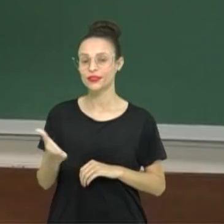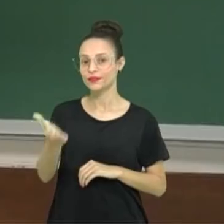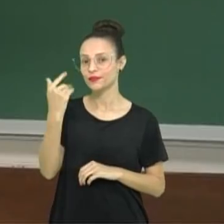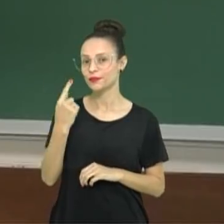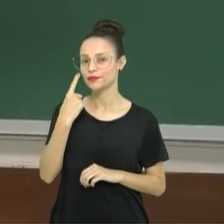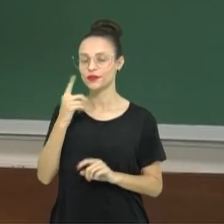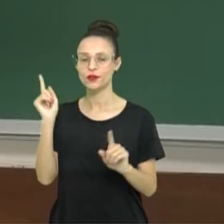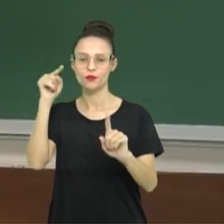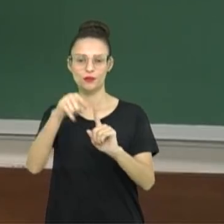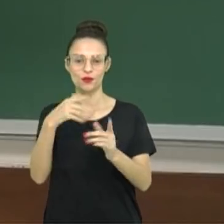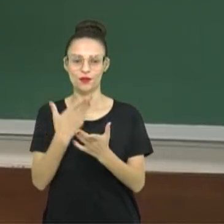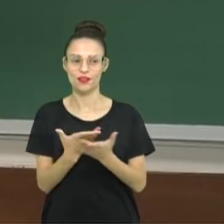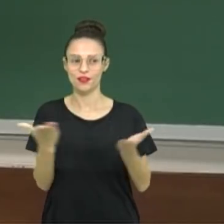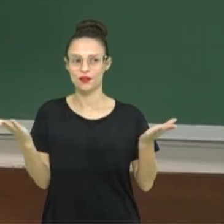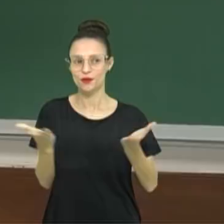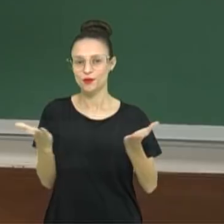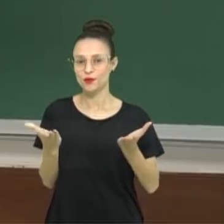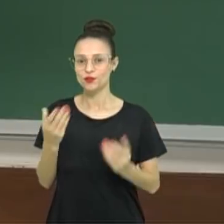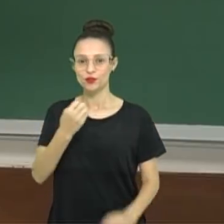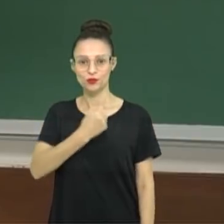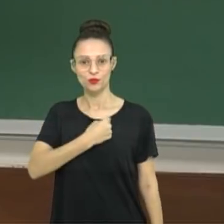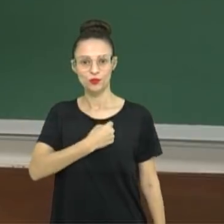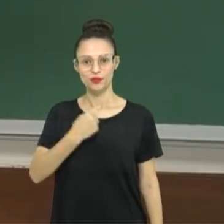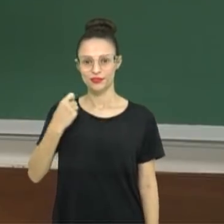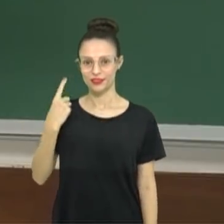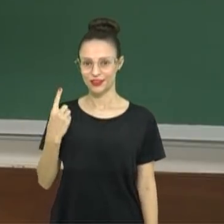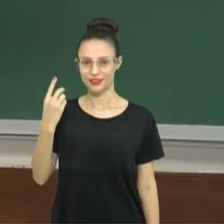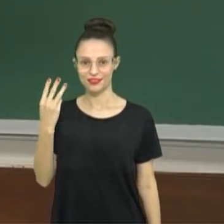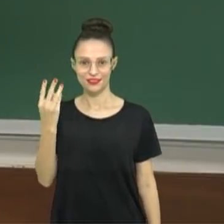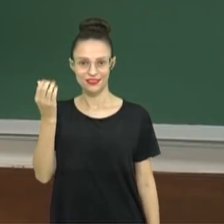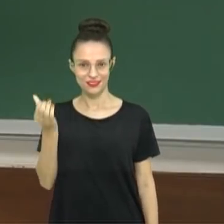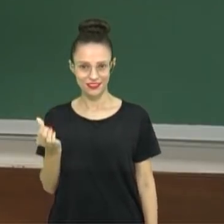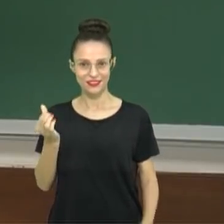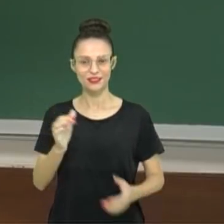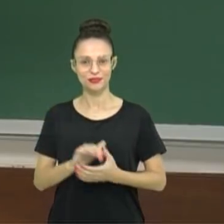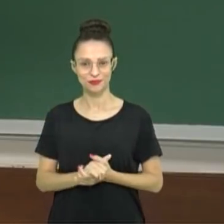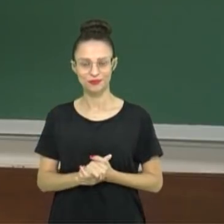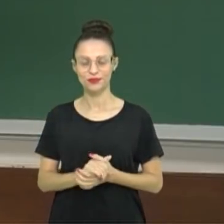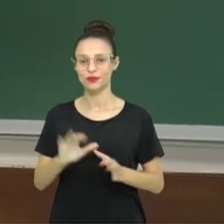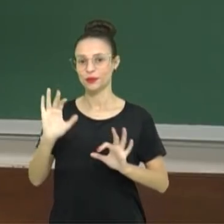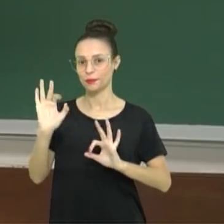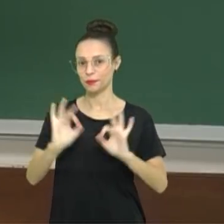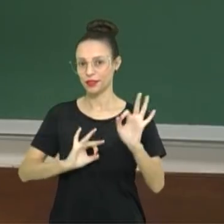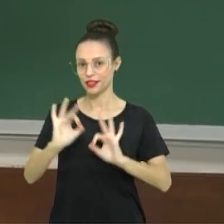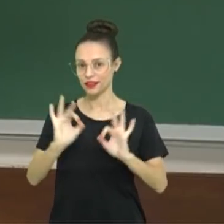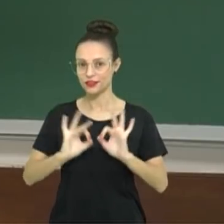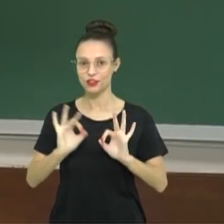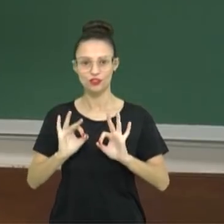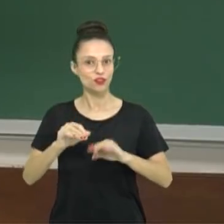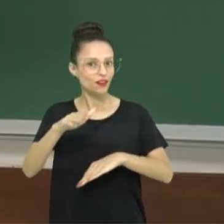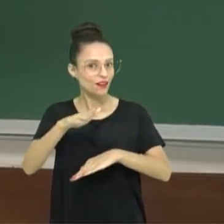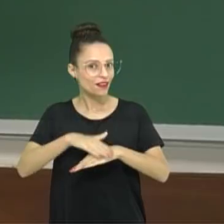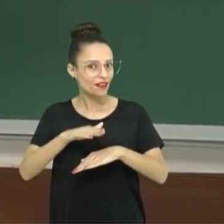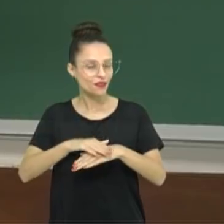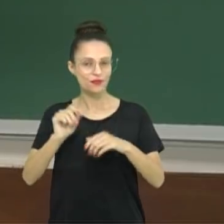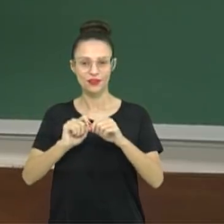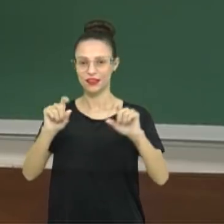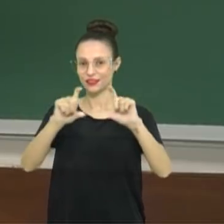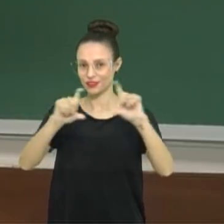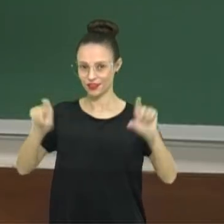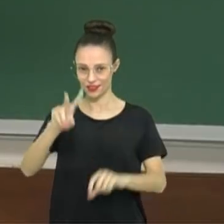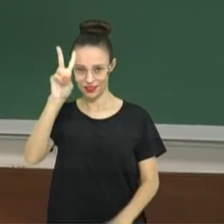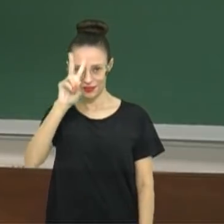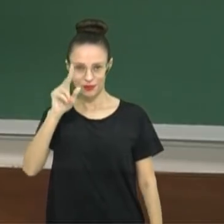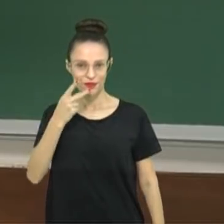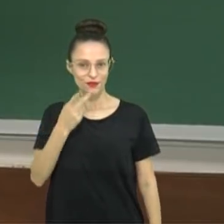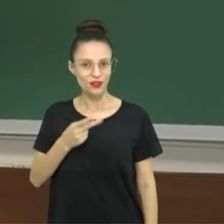nossos objetivos da aula de hoje, a aula de número 136. Planejar a produção de uma tirinha. Lembra que eu falei para vocês